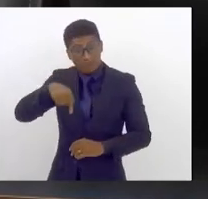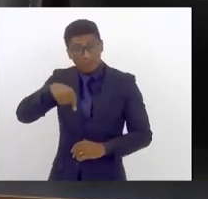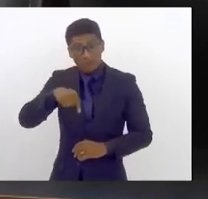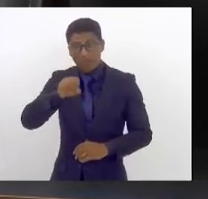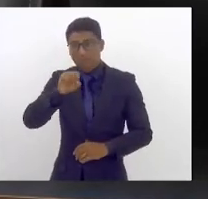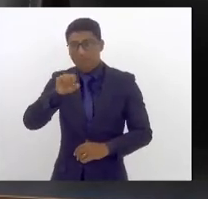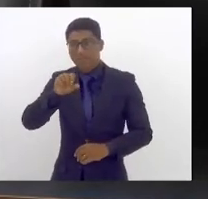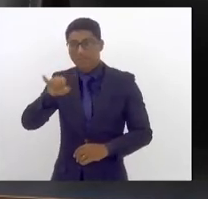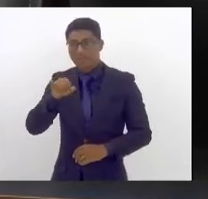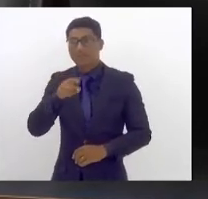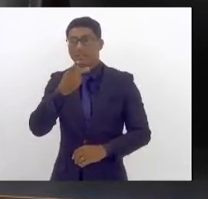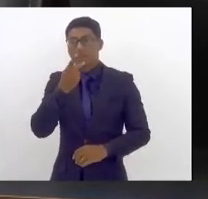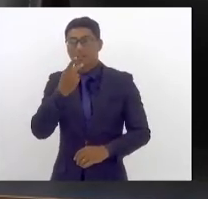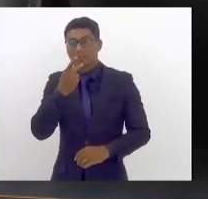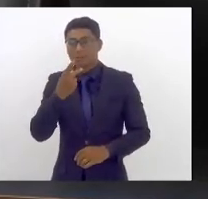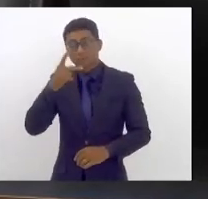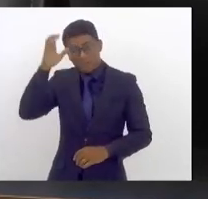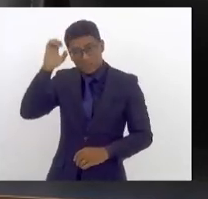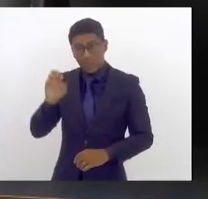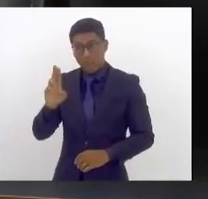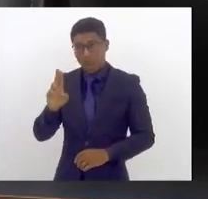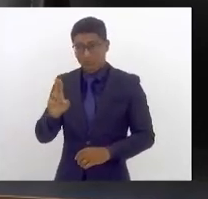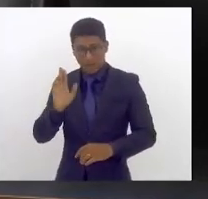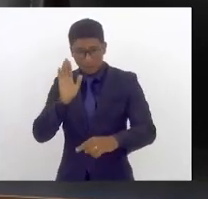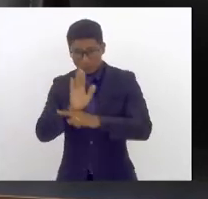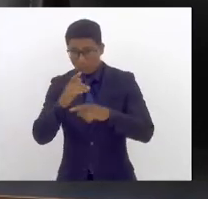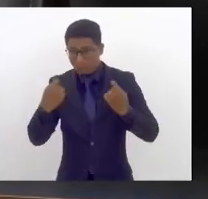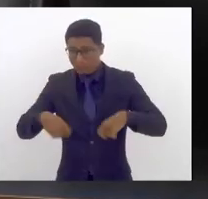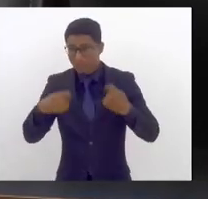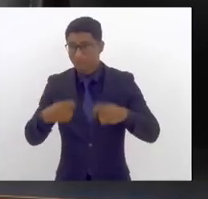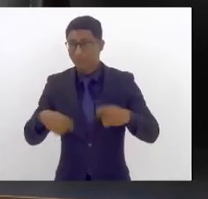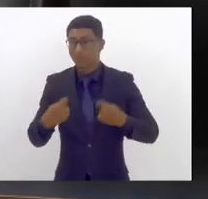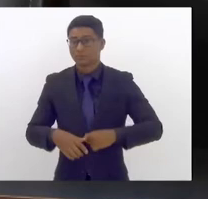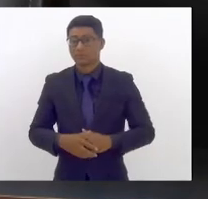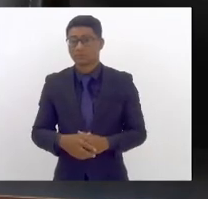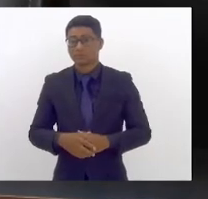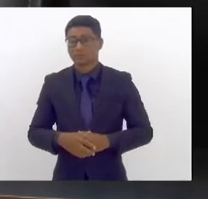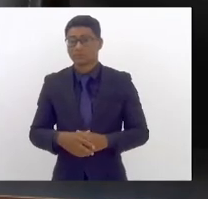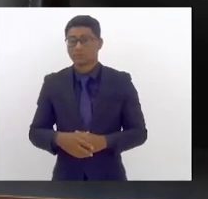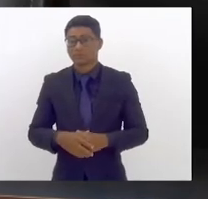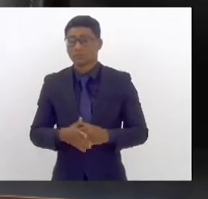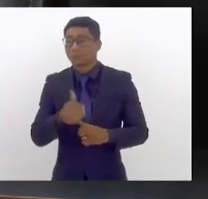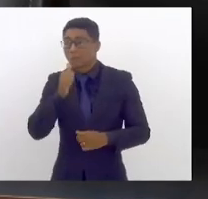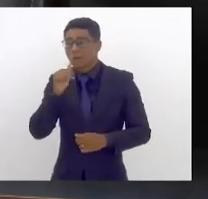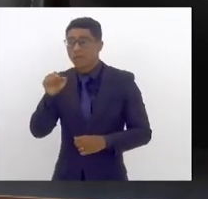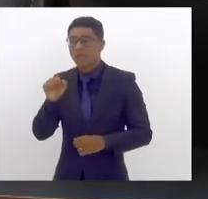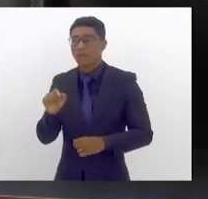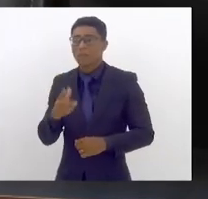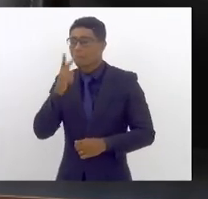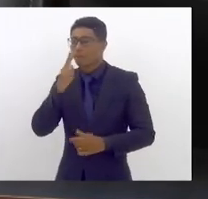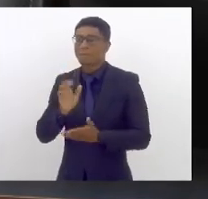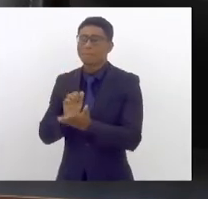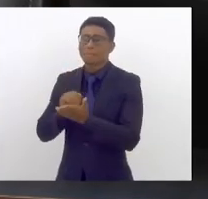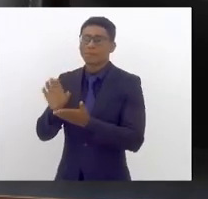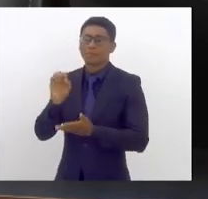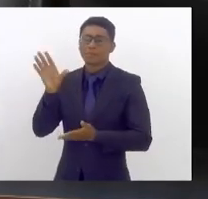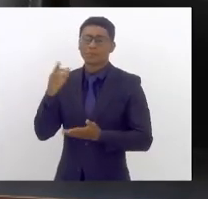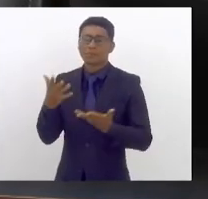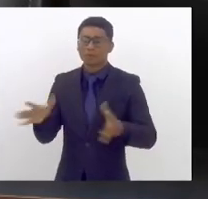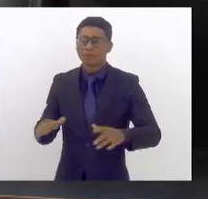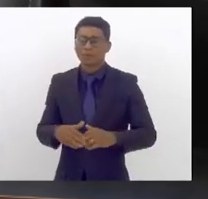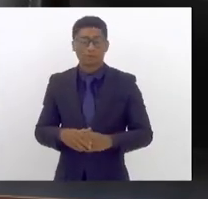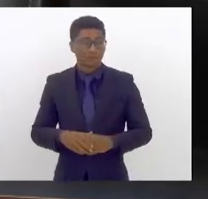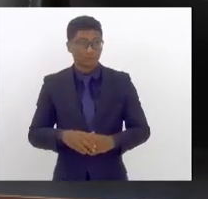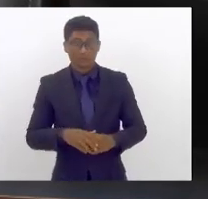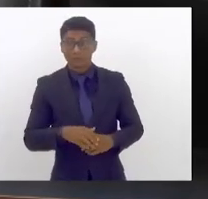ela disse eu tinha junta precisando de ajuda eu falei estamos eu não a gente não quer despedir essas mulheres sem fazer os seus exames ela pode contar